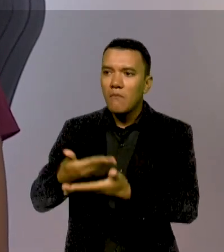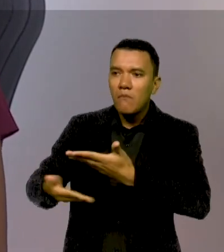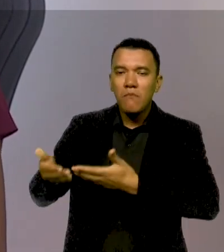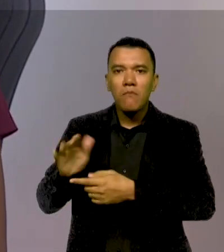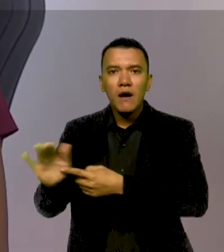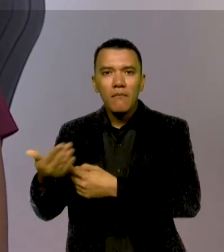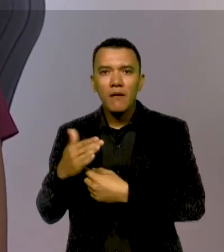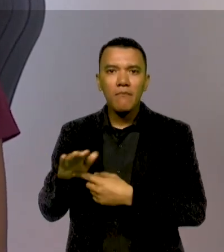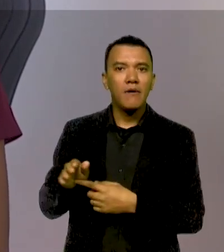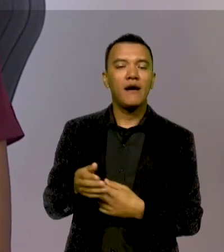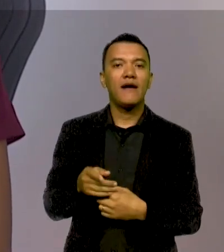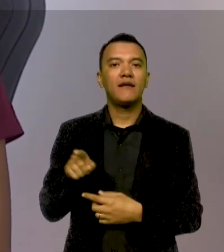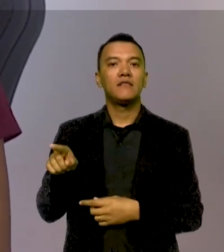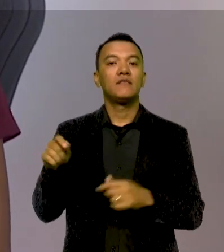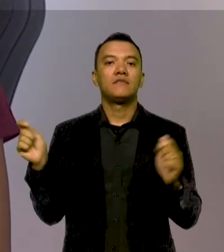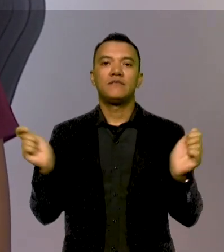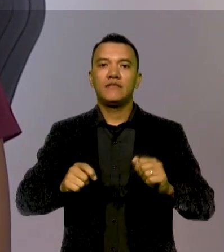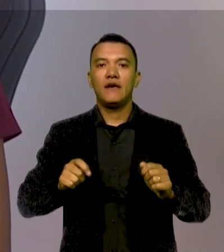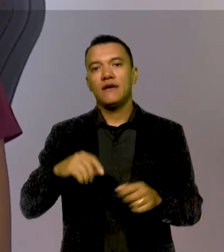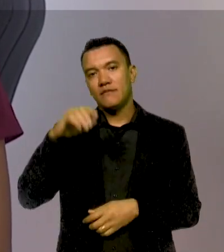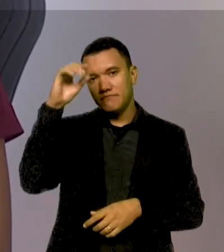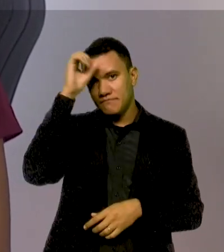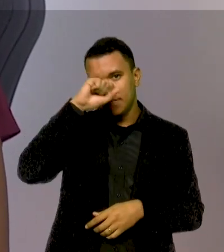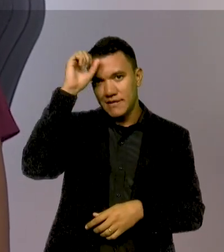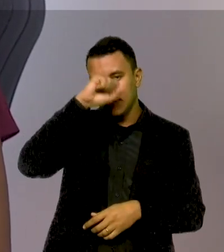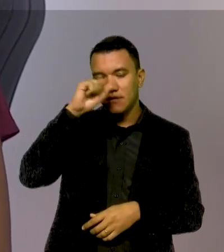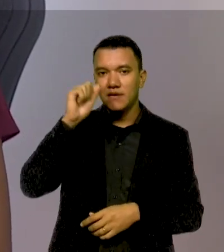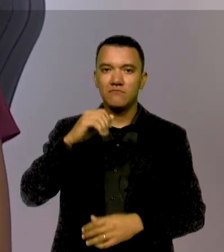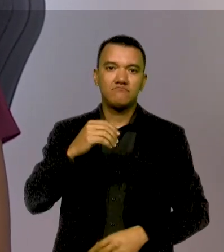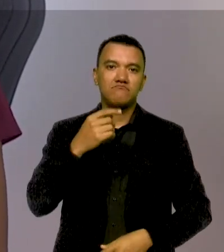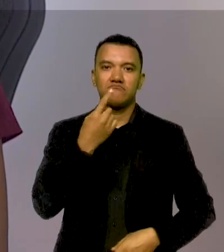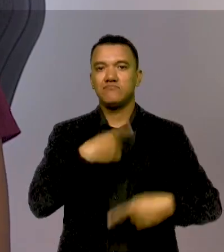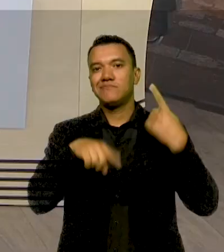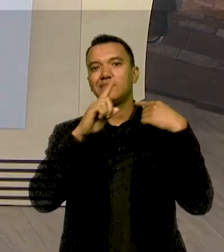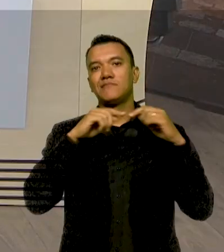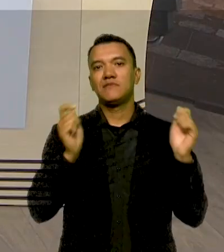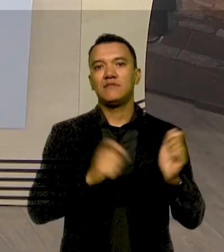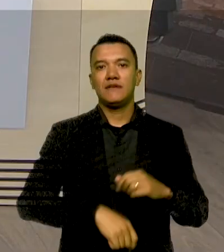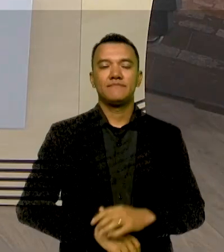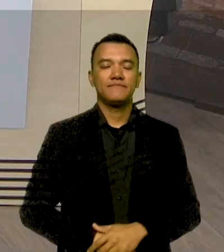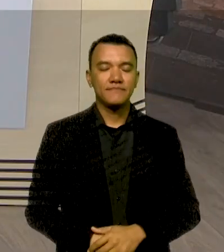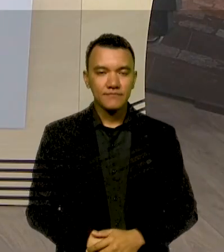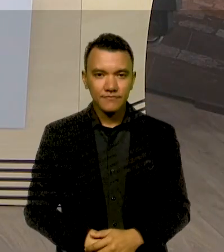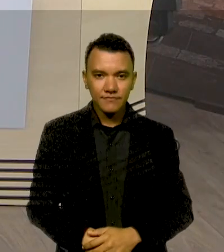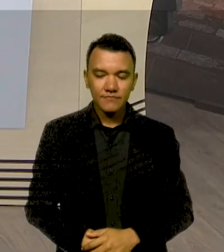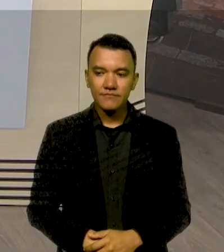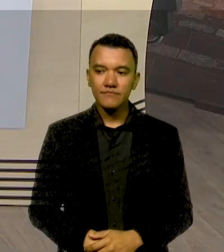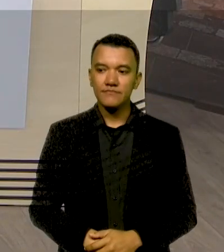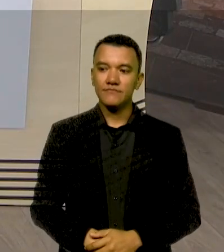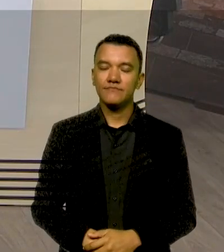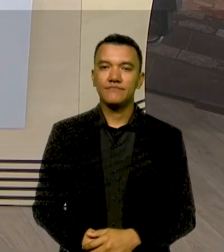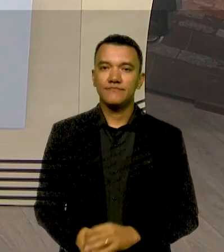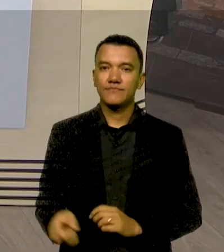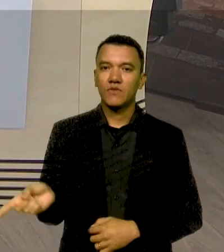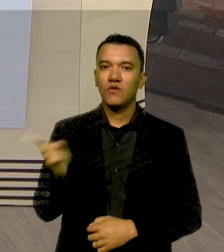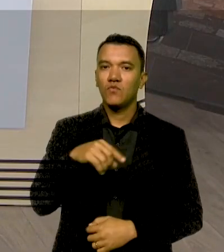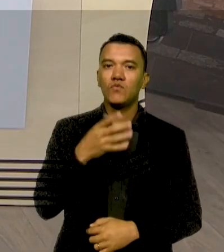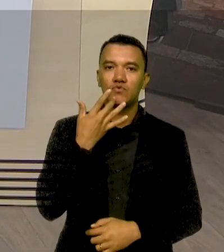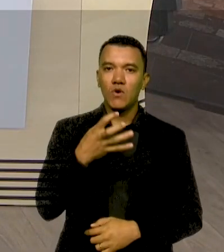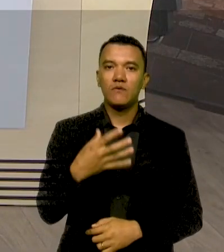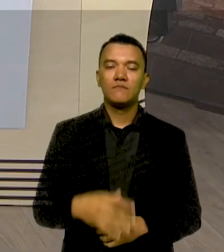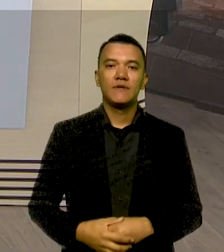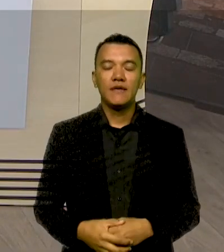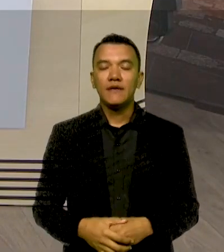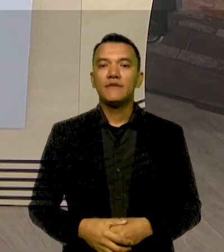efeitos na aprendizagem que são bem-sucedidos. João, tem uma coisa que eu acho muito interessante, para mim é